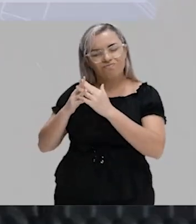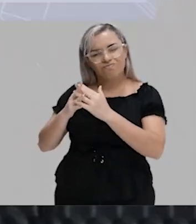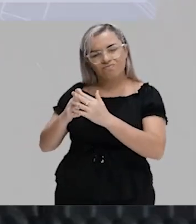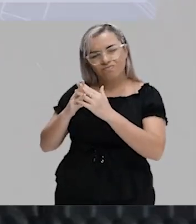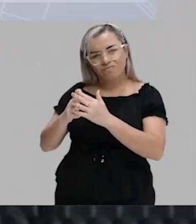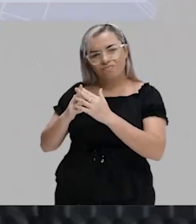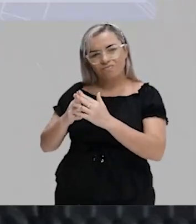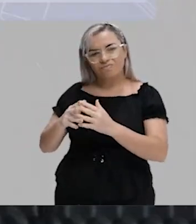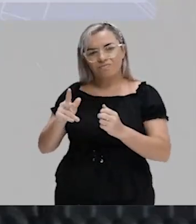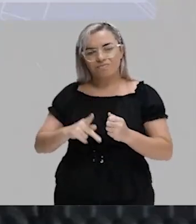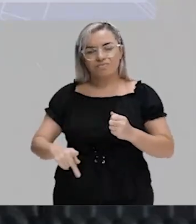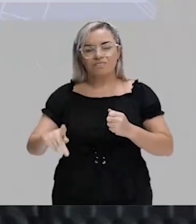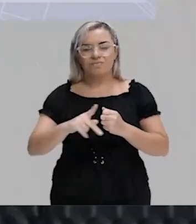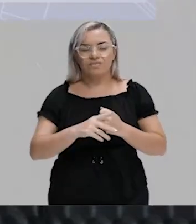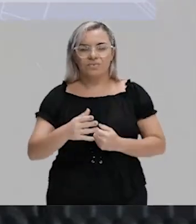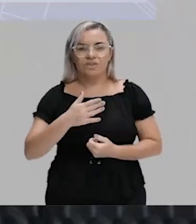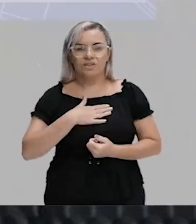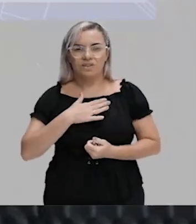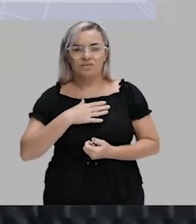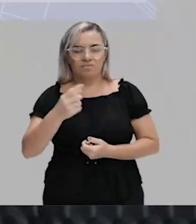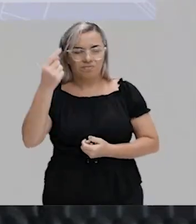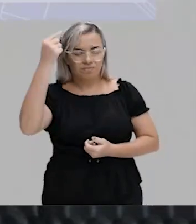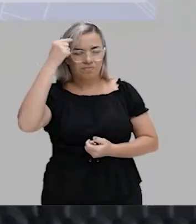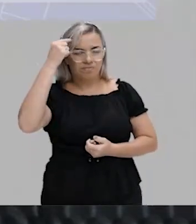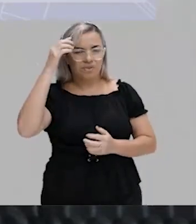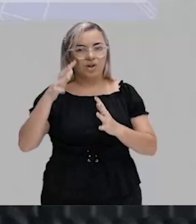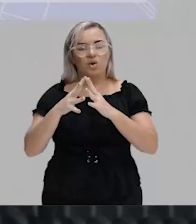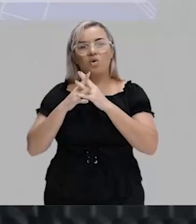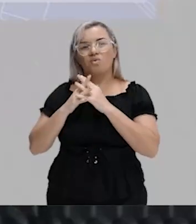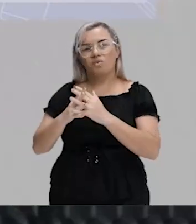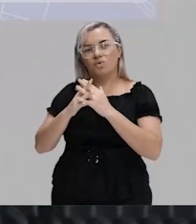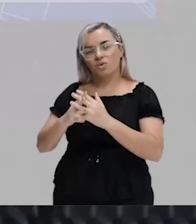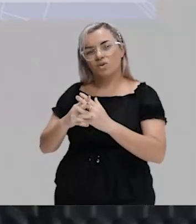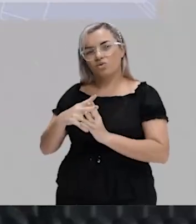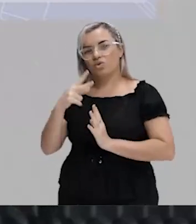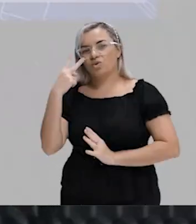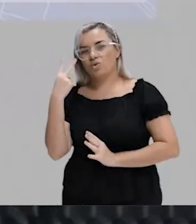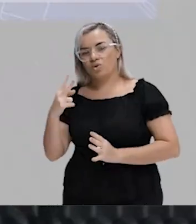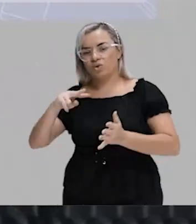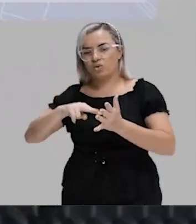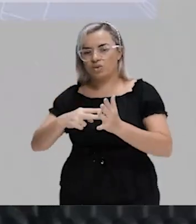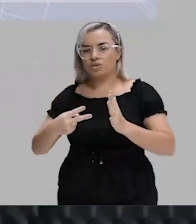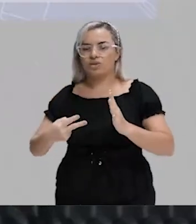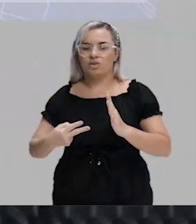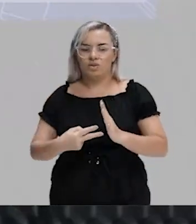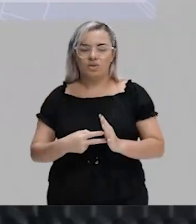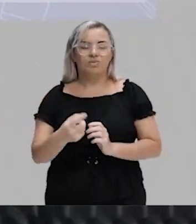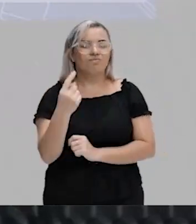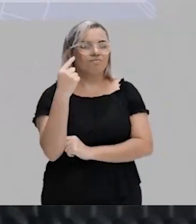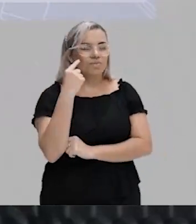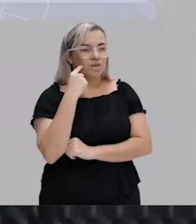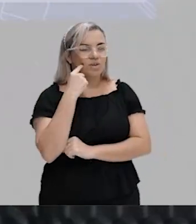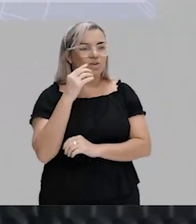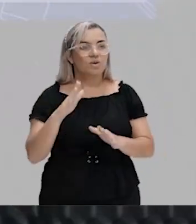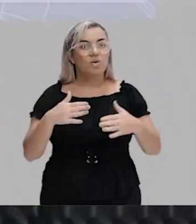pronome possessivo, ele dá essa ideia de ambiguidade, né? E gerar dúvidas quanto ao elemento possuidor.